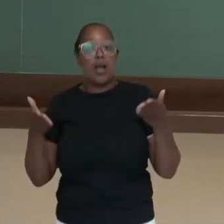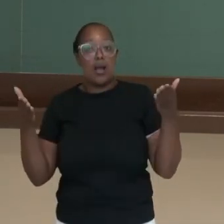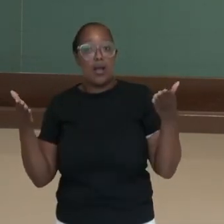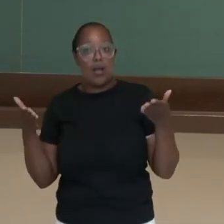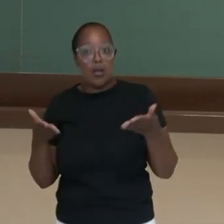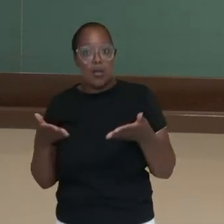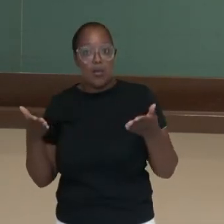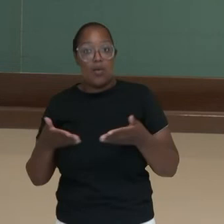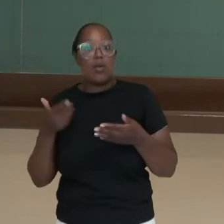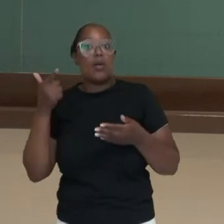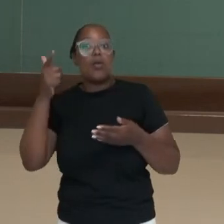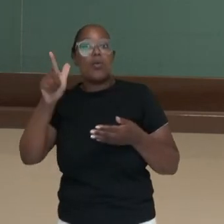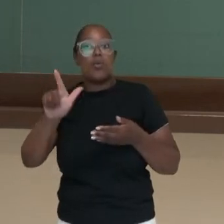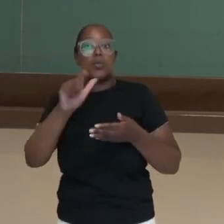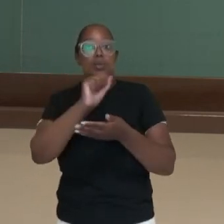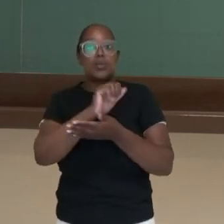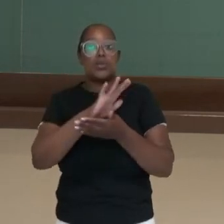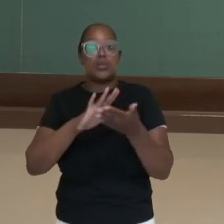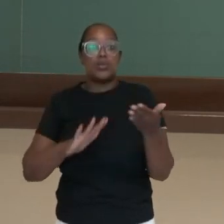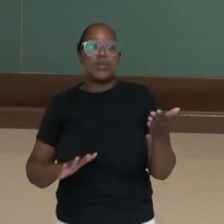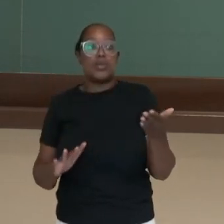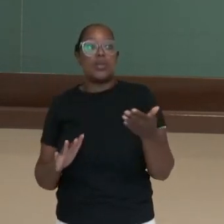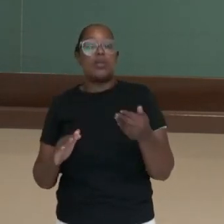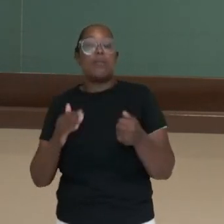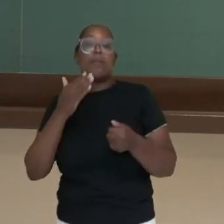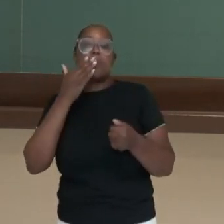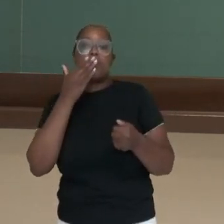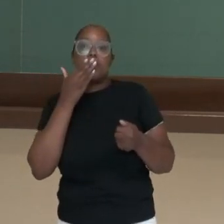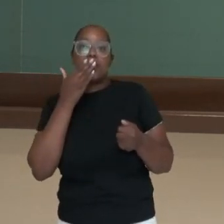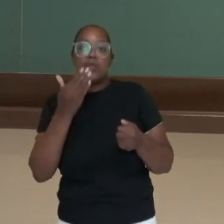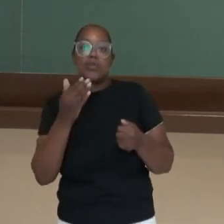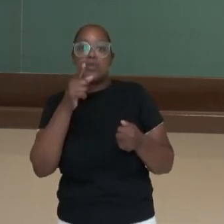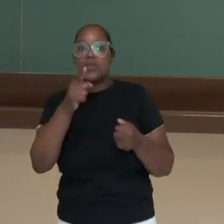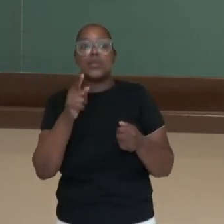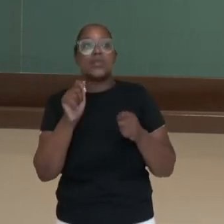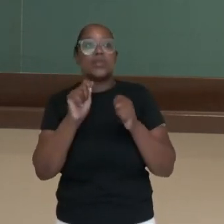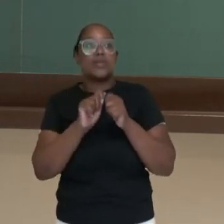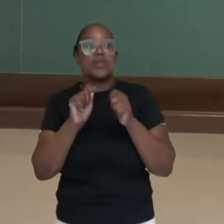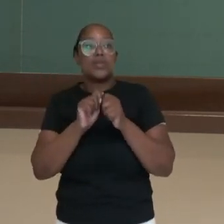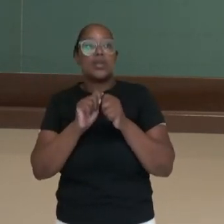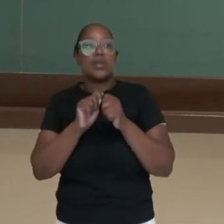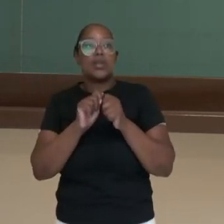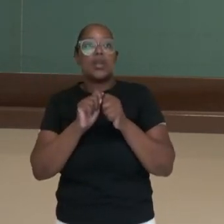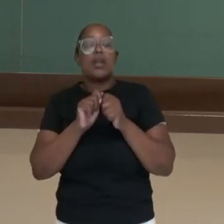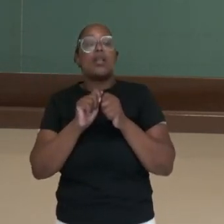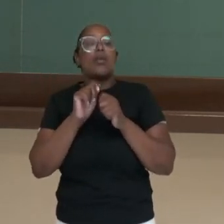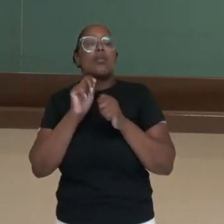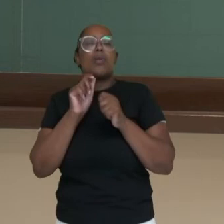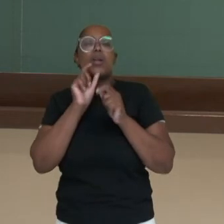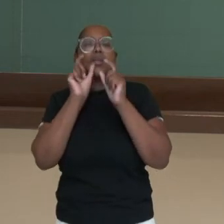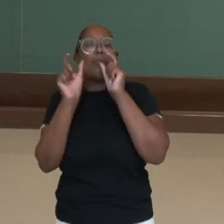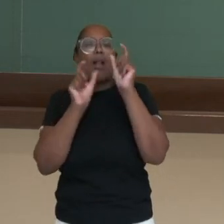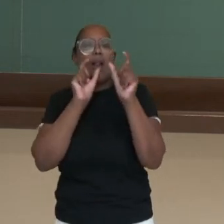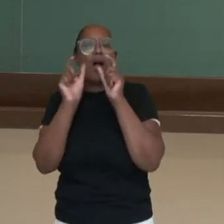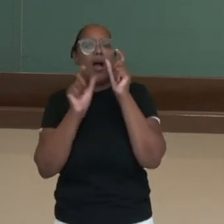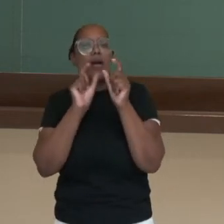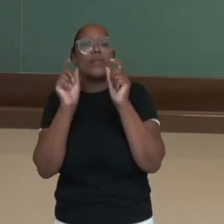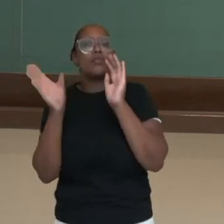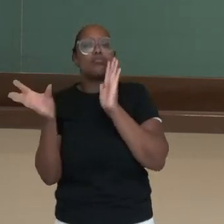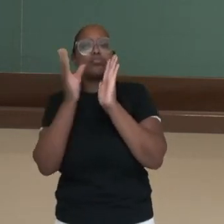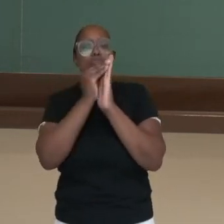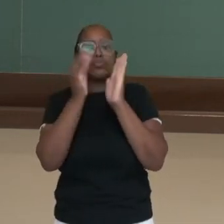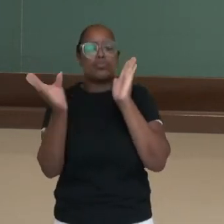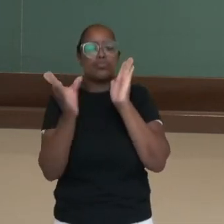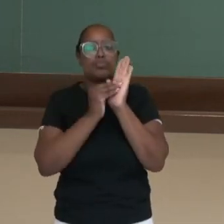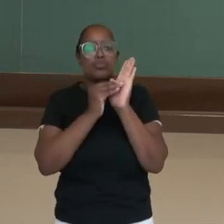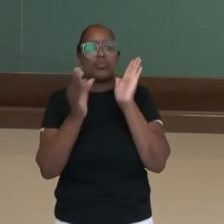Bom, vamos fazer uma atividade aqui, ó. Eu pedi para vocês fazerem um acróstico com a palavra liberdade, já que a gente está falando de liberdade